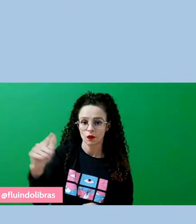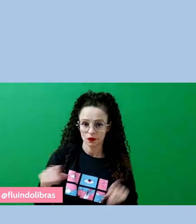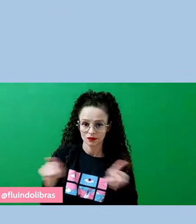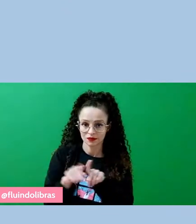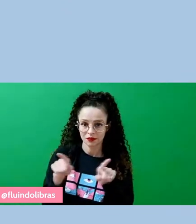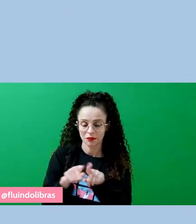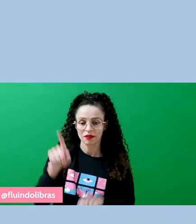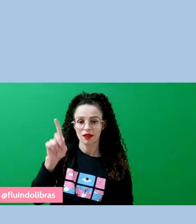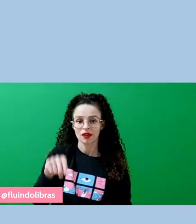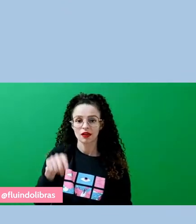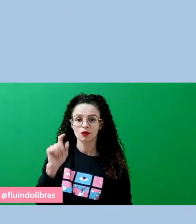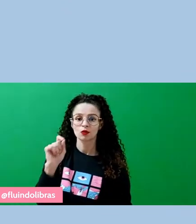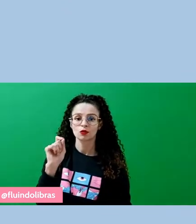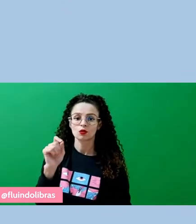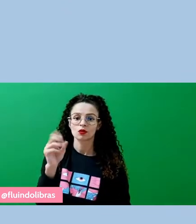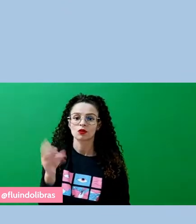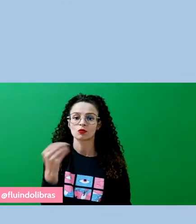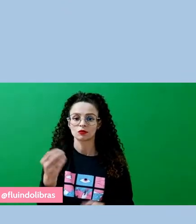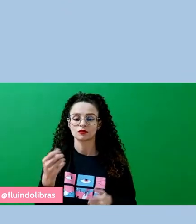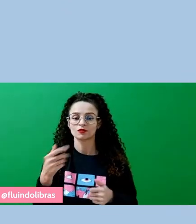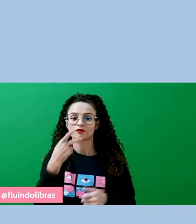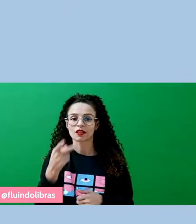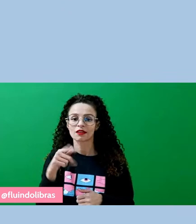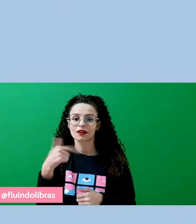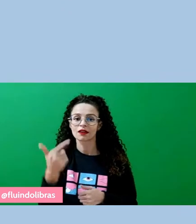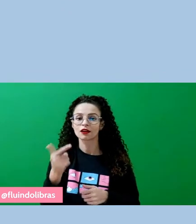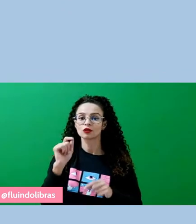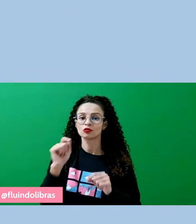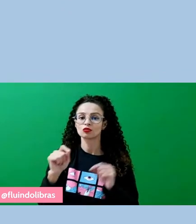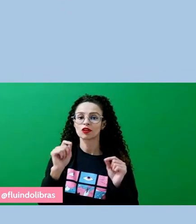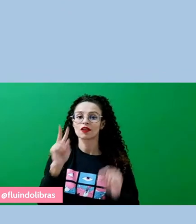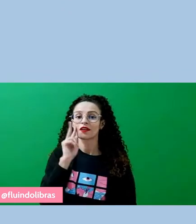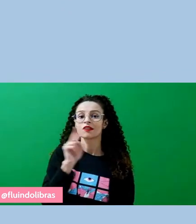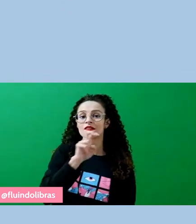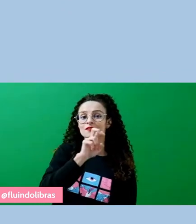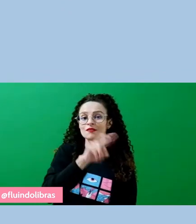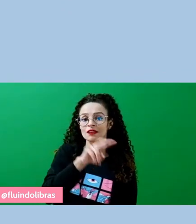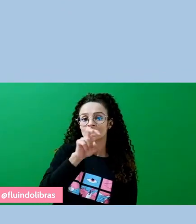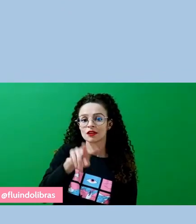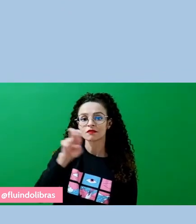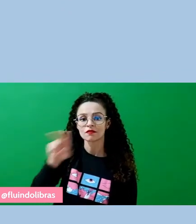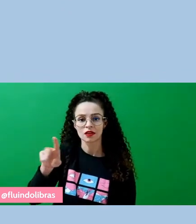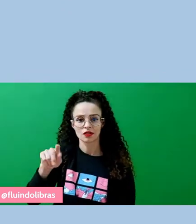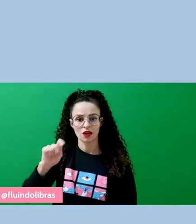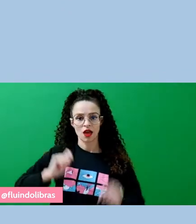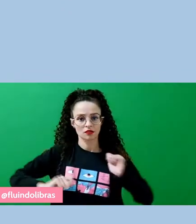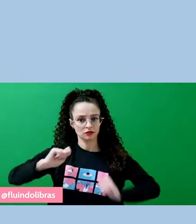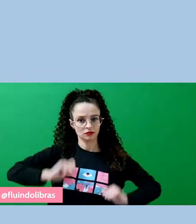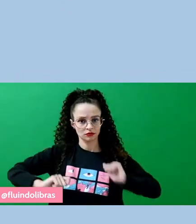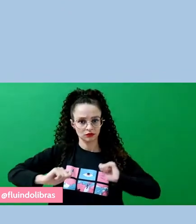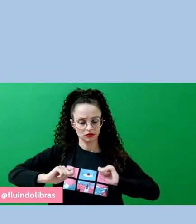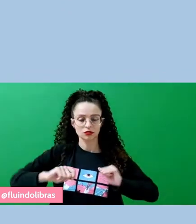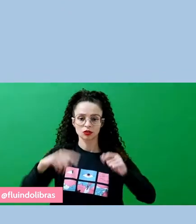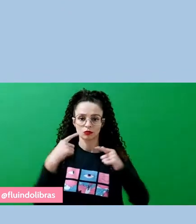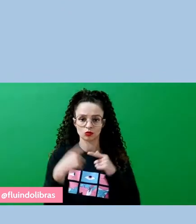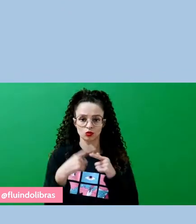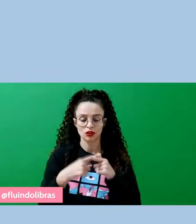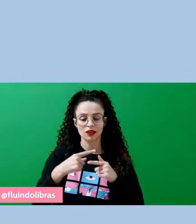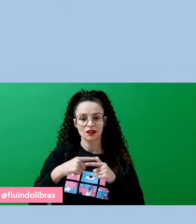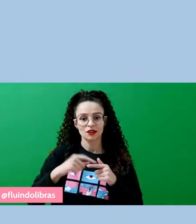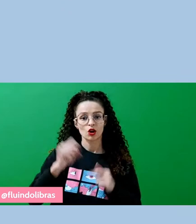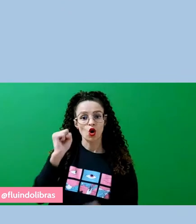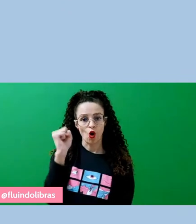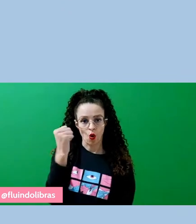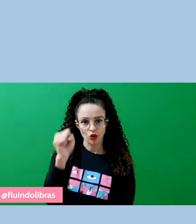de, como a gente falou um pouco antes, ver as atrizes, né? Eu acho que esse texto é um texto, quando você tira os oito atores de cena que o